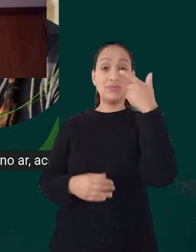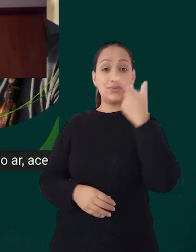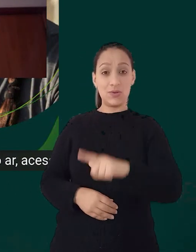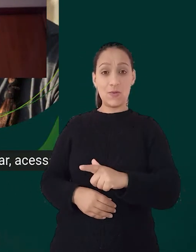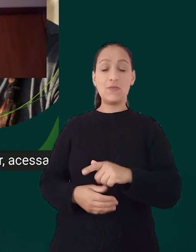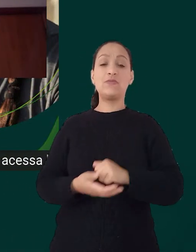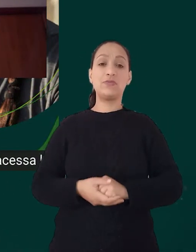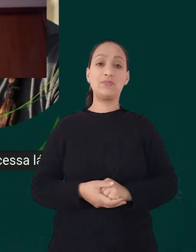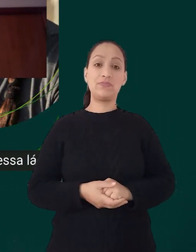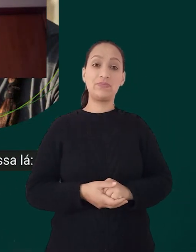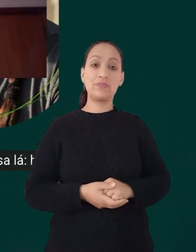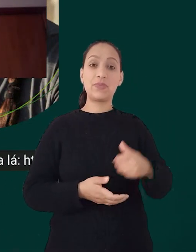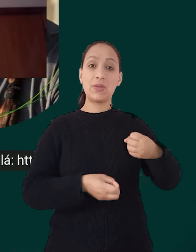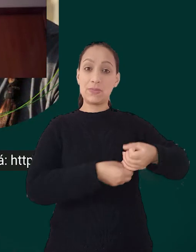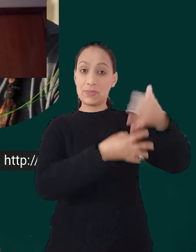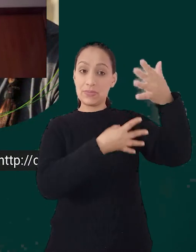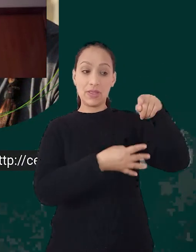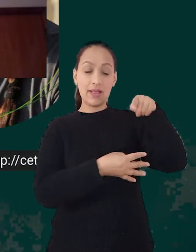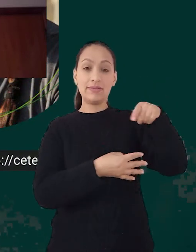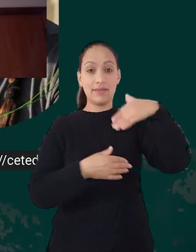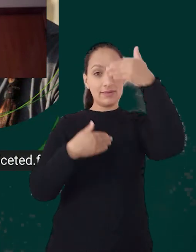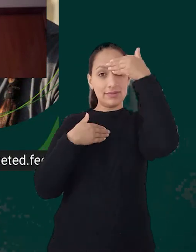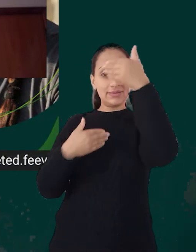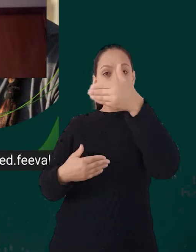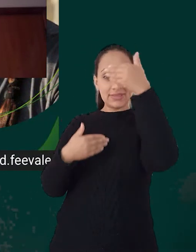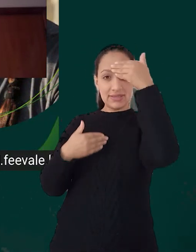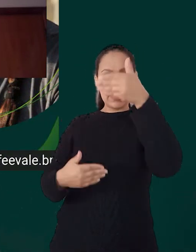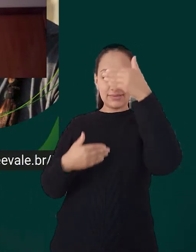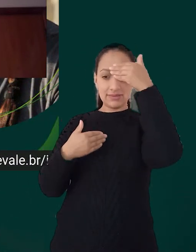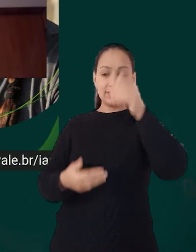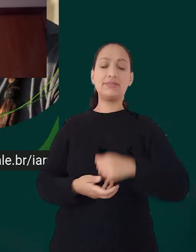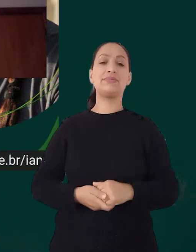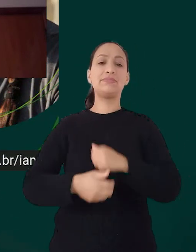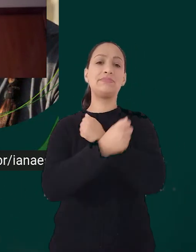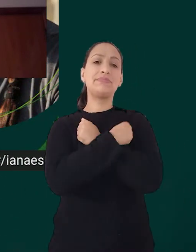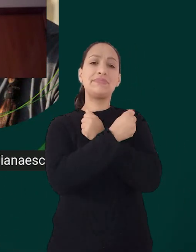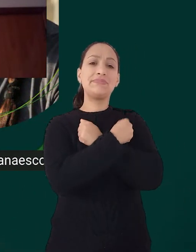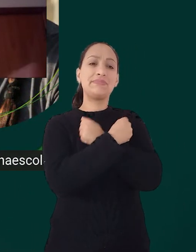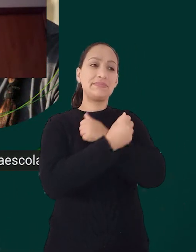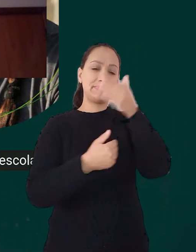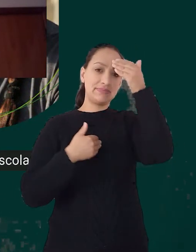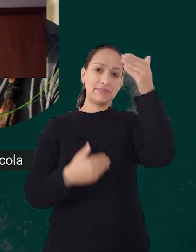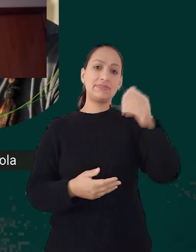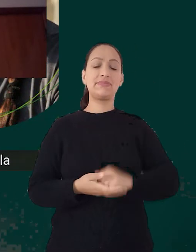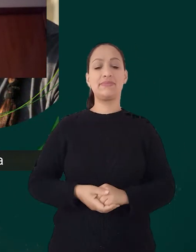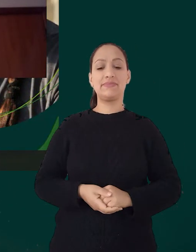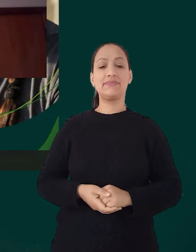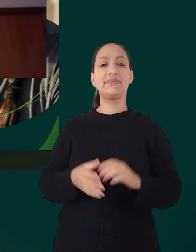dando aí um grande agradecimento aí. Um abração, pessoal. Muito obrigado. Guilherme está à